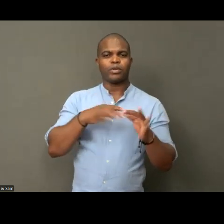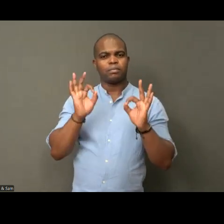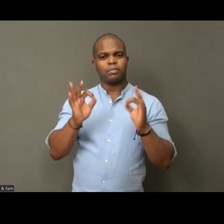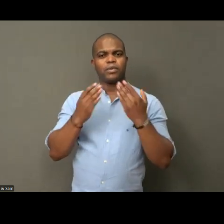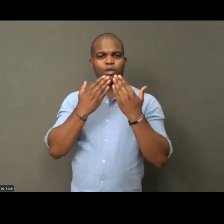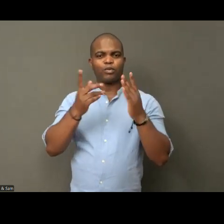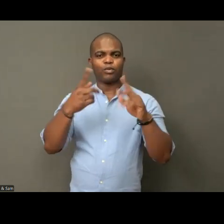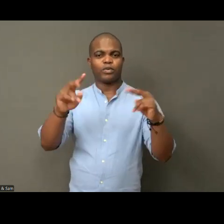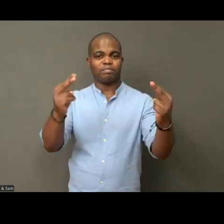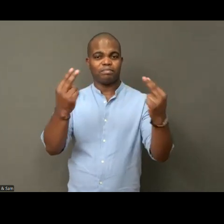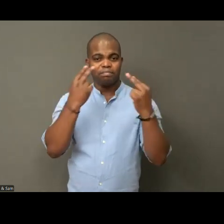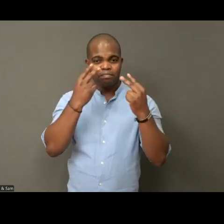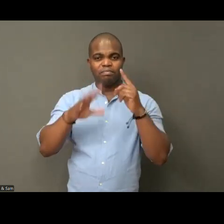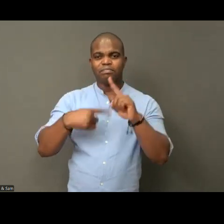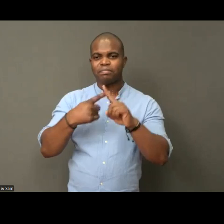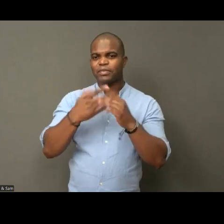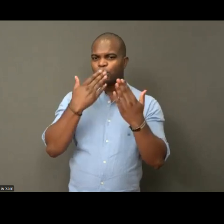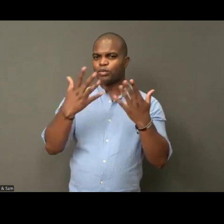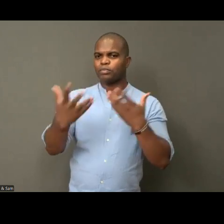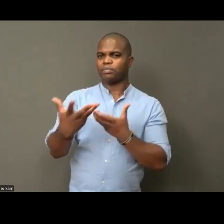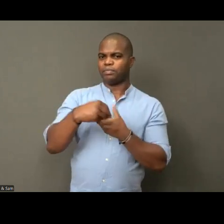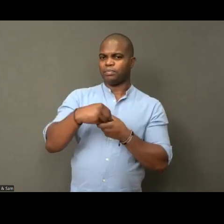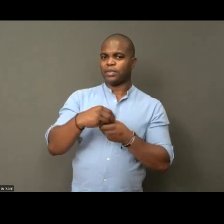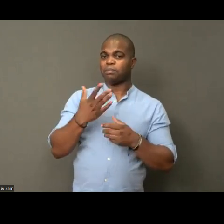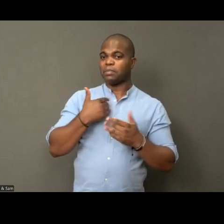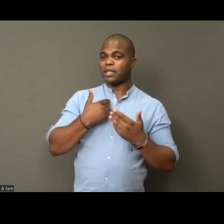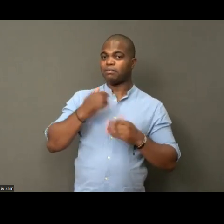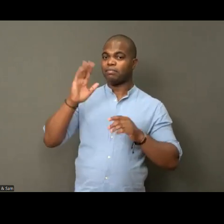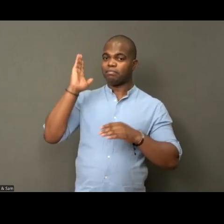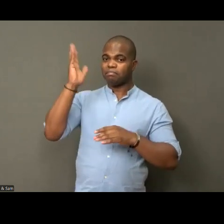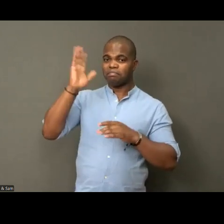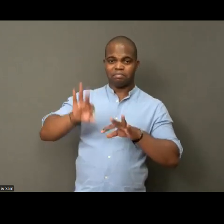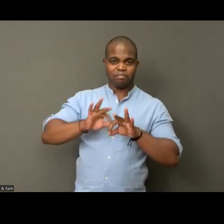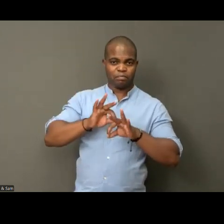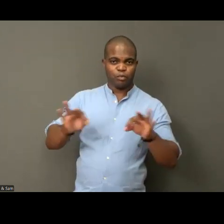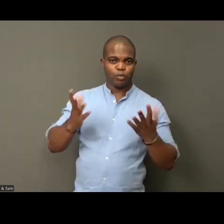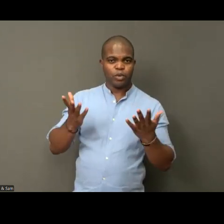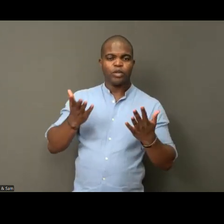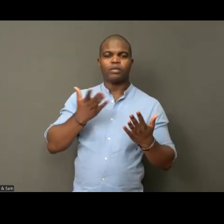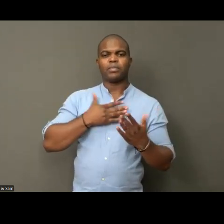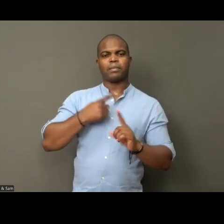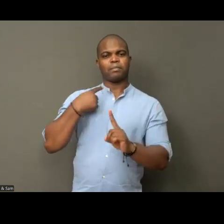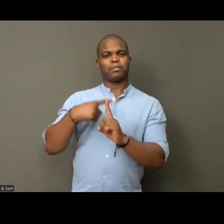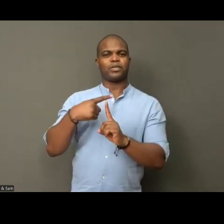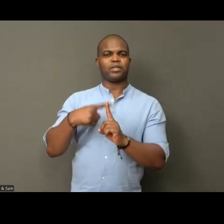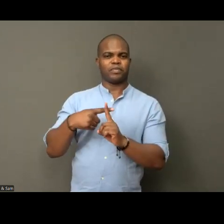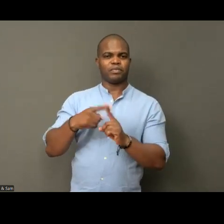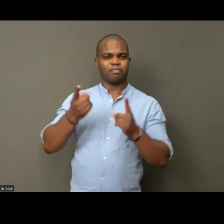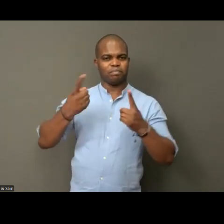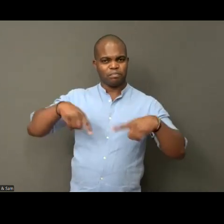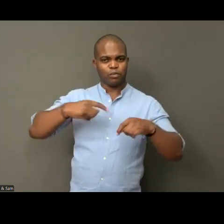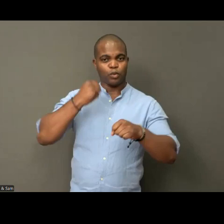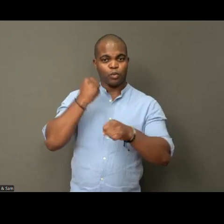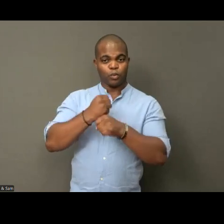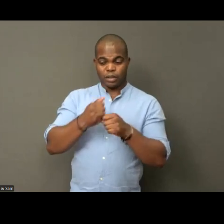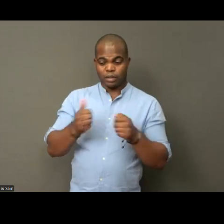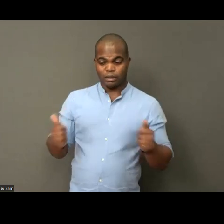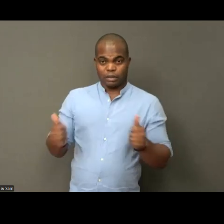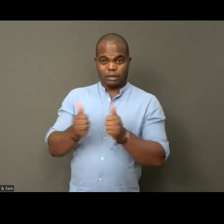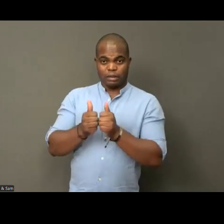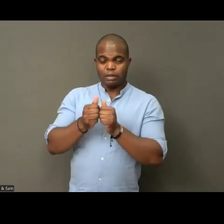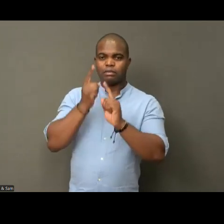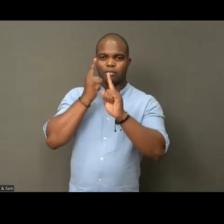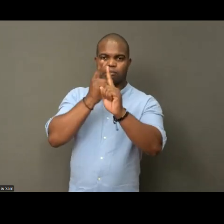participação. Eu vou encerrar por simplesmente compartilhar o meu otimismo com esta abordagem nova e compreensiva para eliminar essas